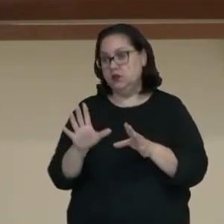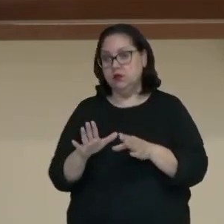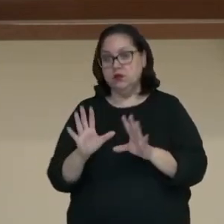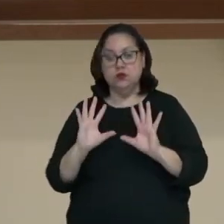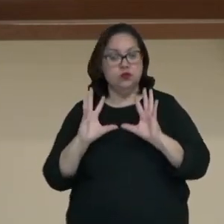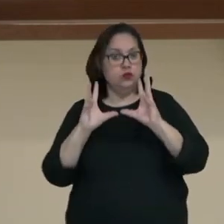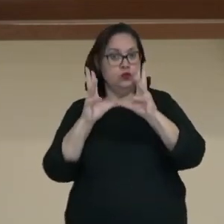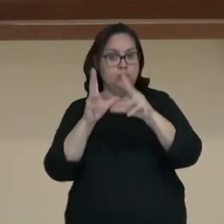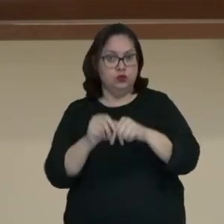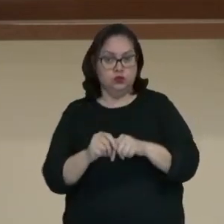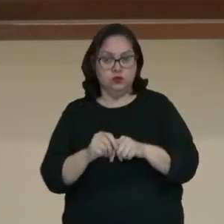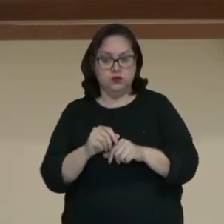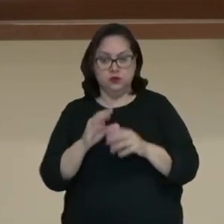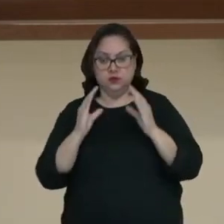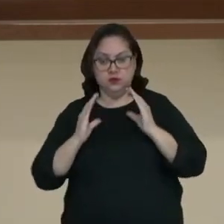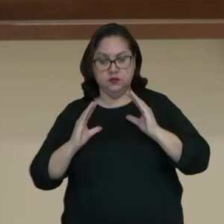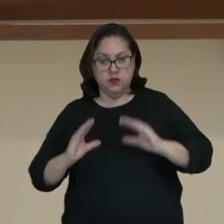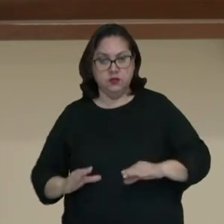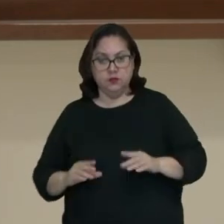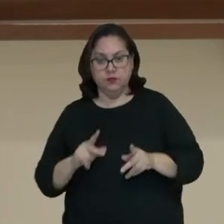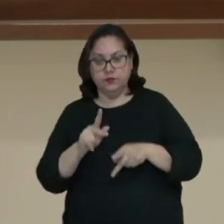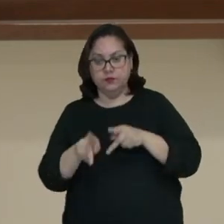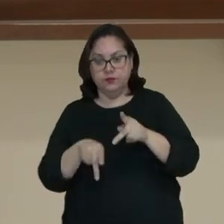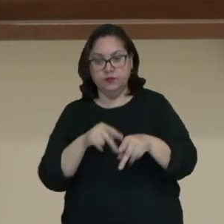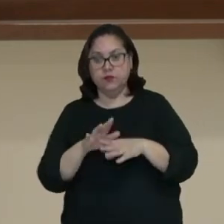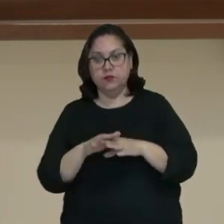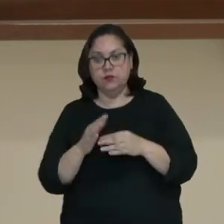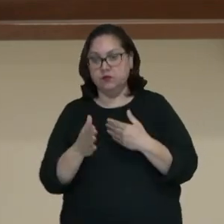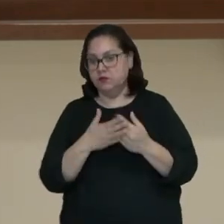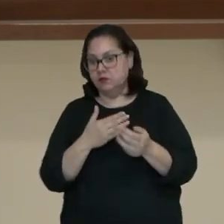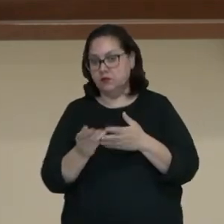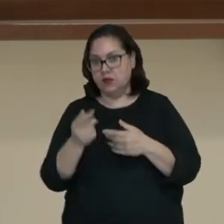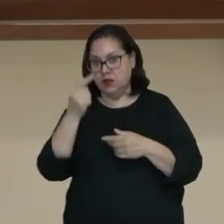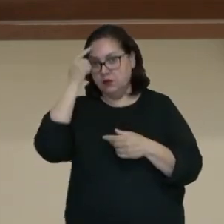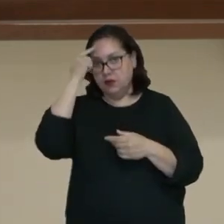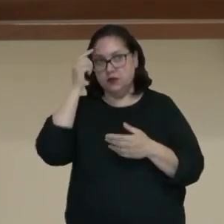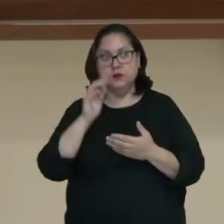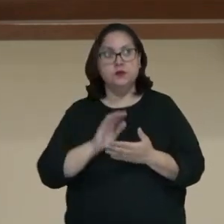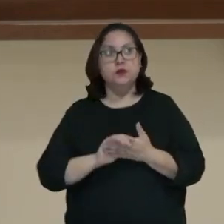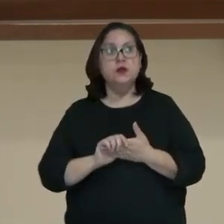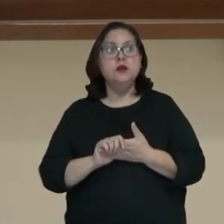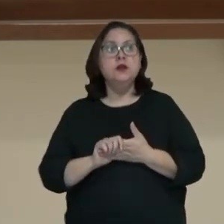governa para todos da nação, né? Independente do que ela pense.